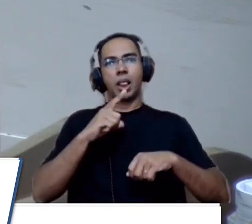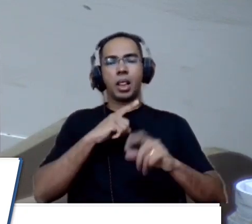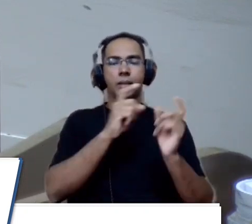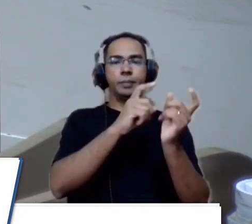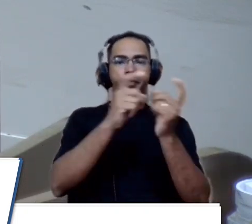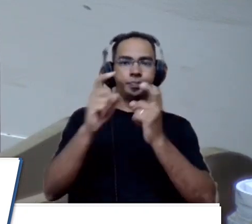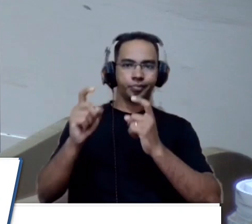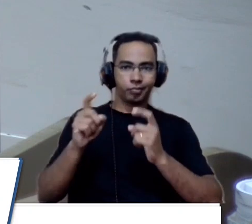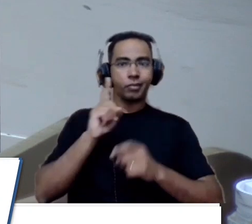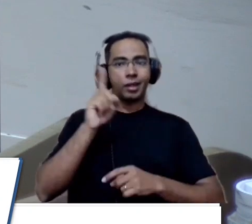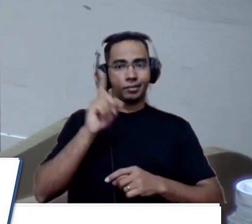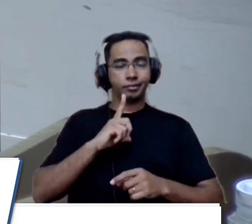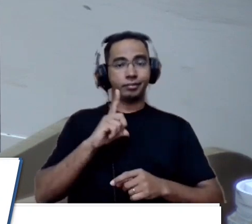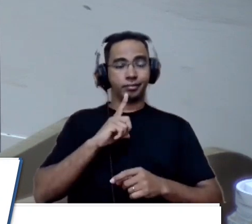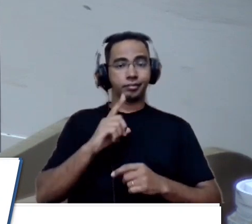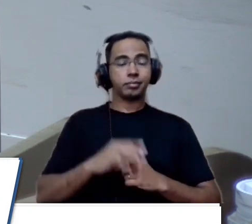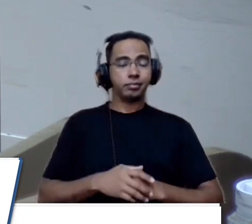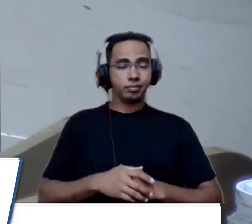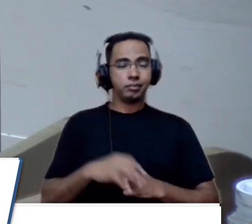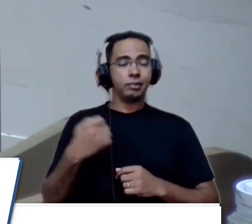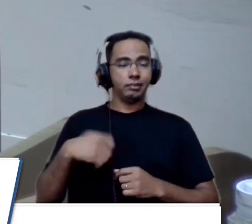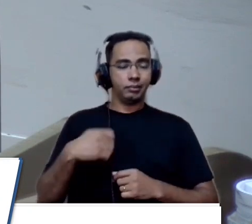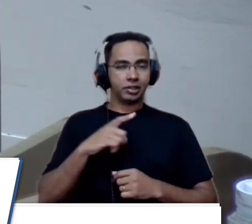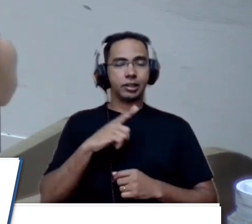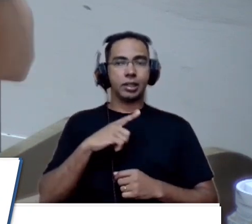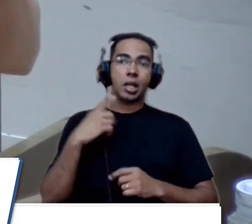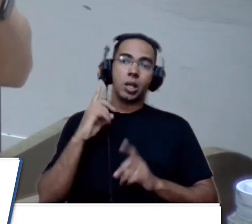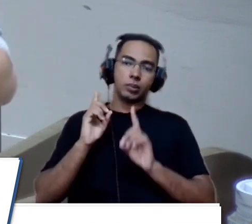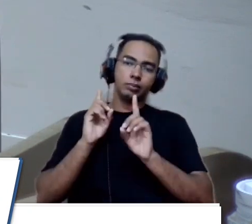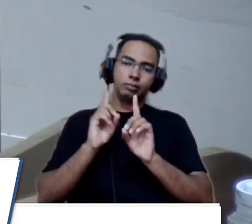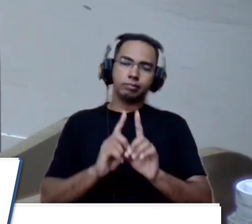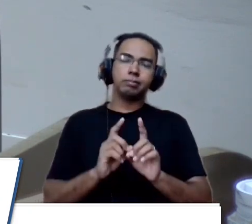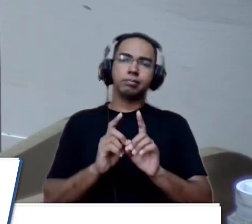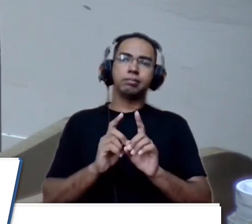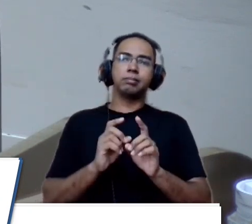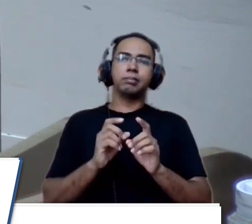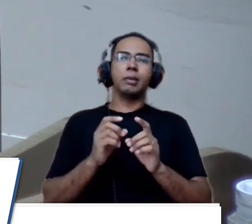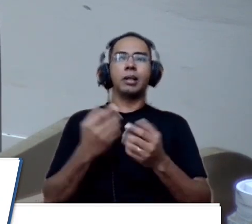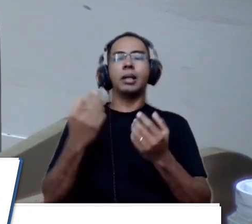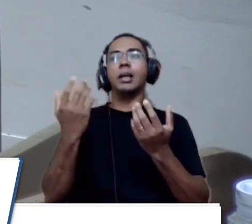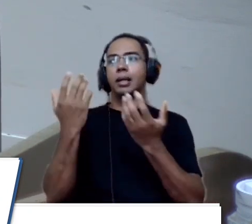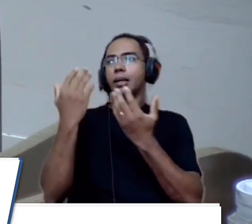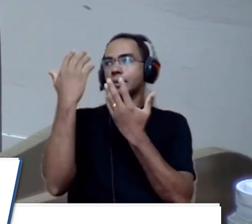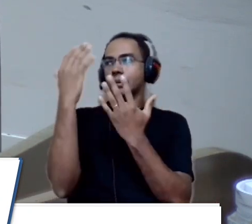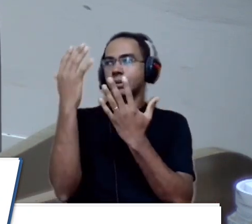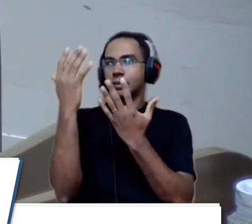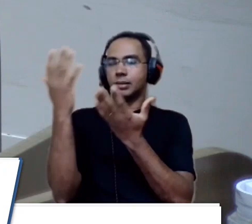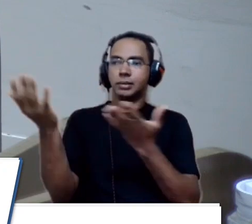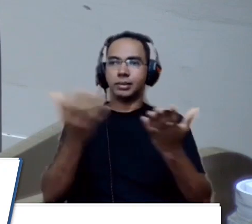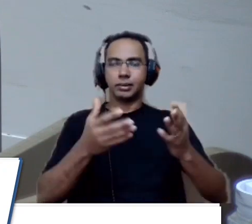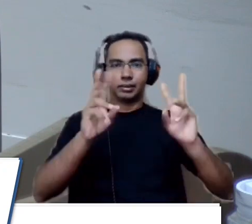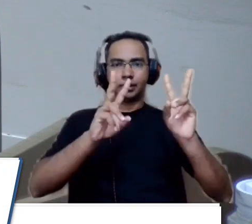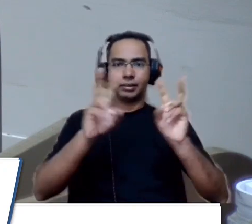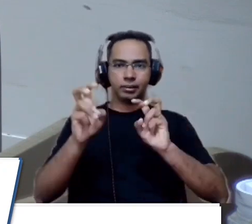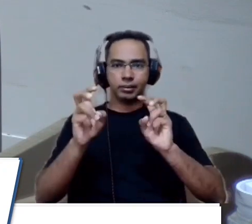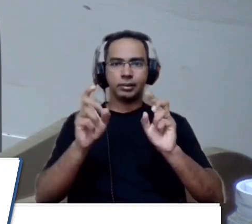lá. Então, eu estou acompanhando, até te parabenizo por trazer esse